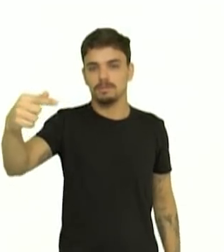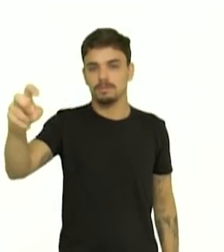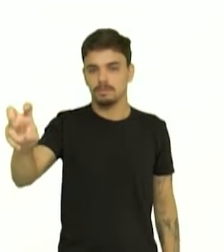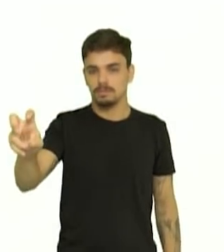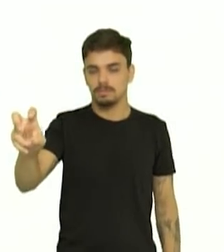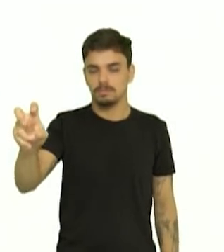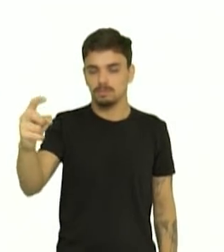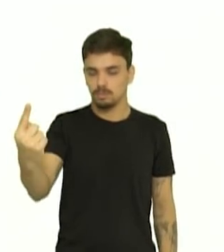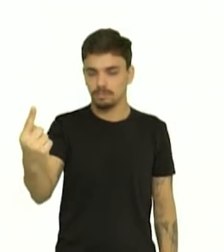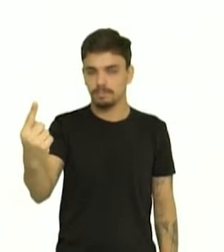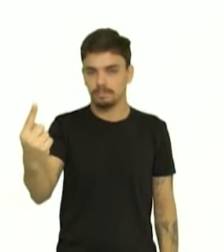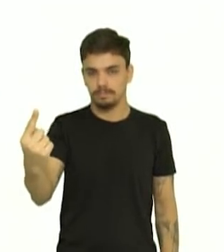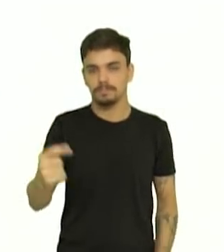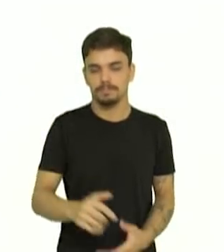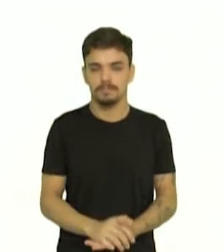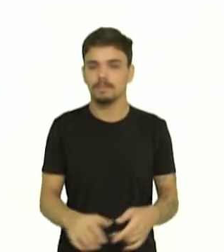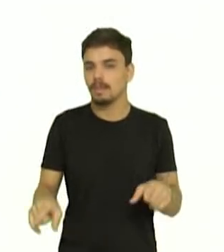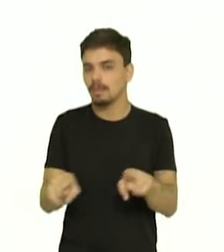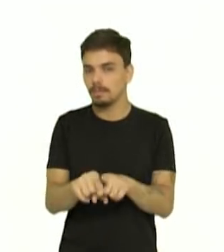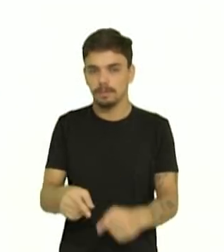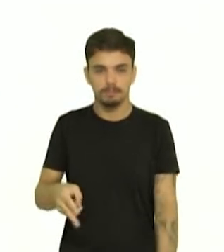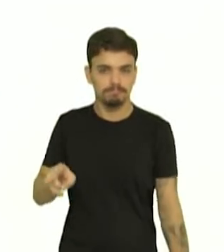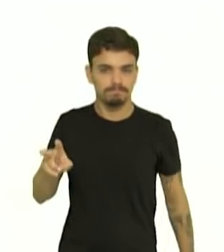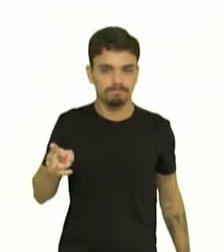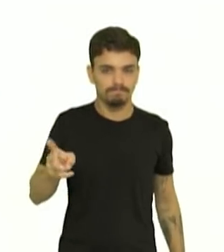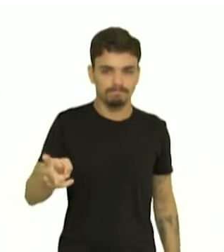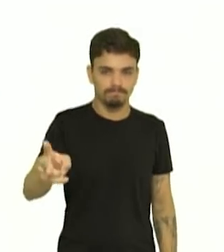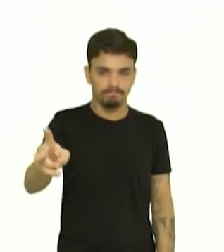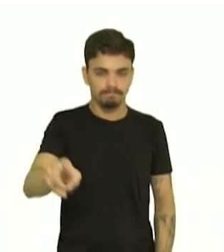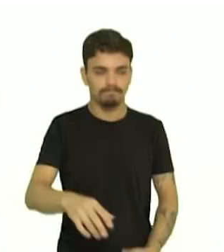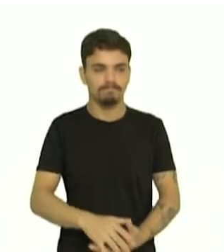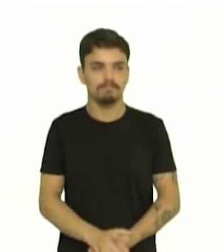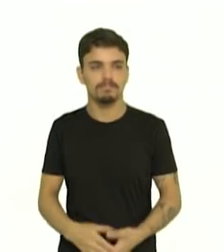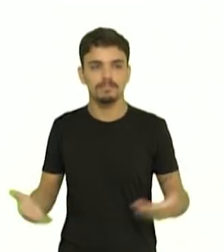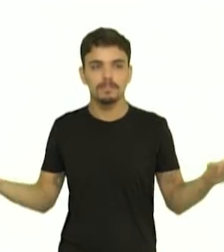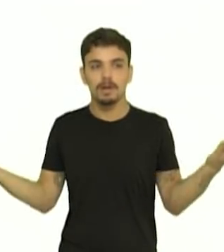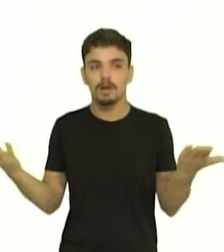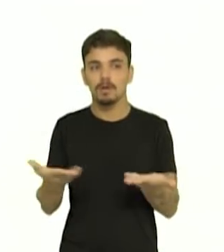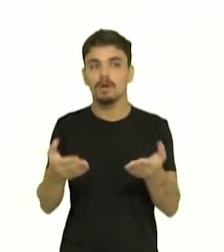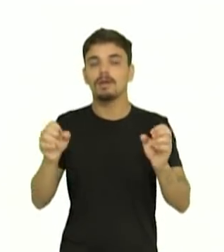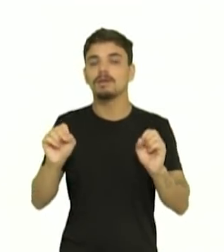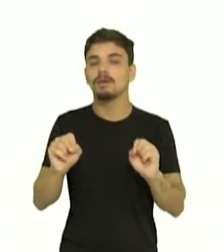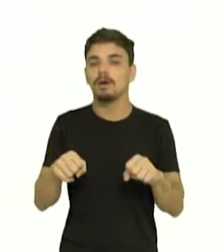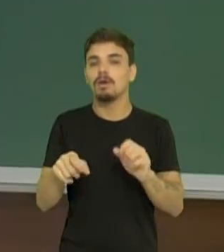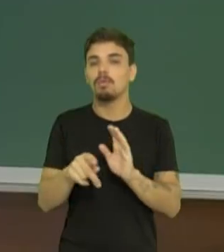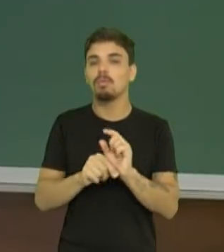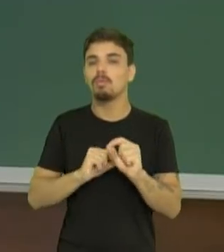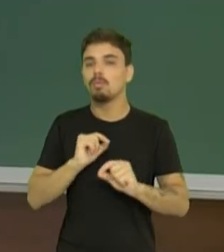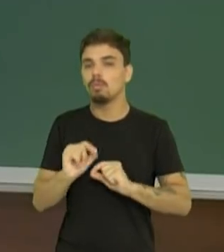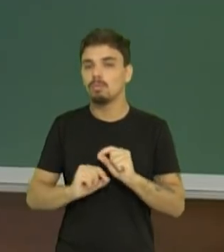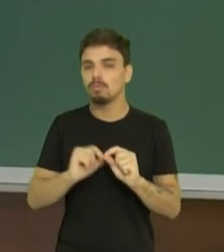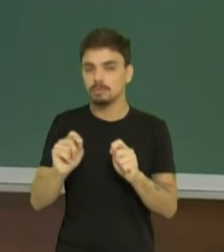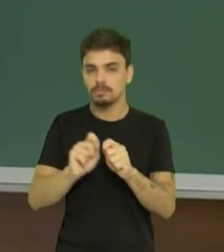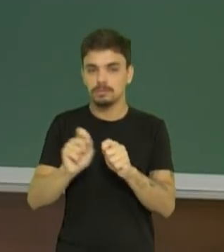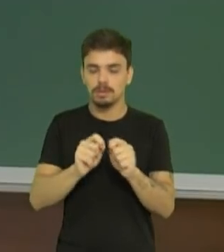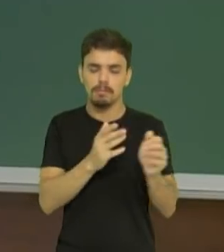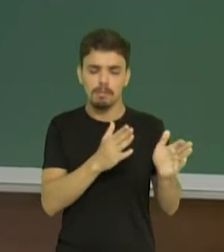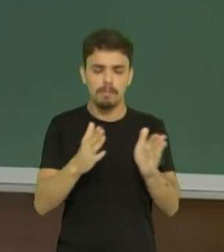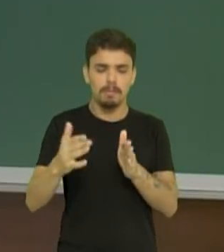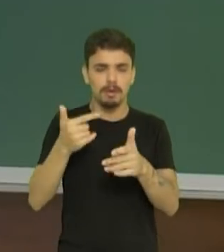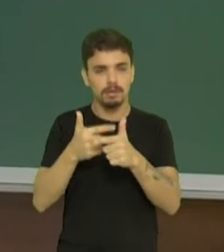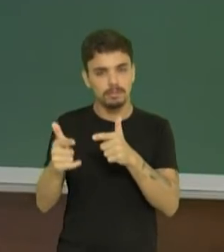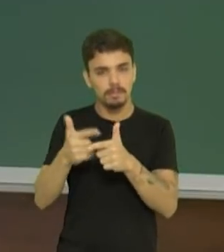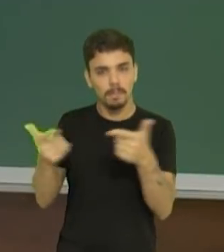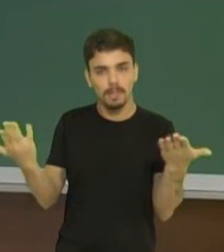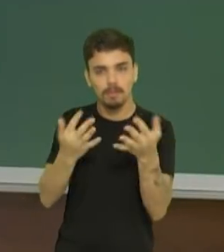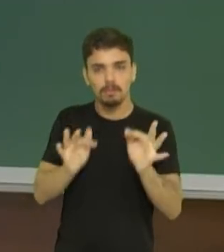0,571, também infinito, tá? Agora sim é que a gente vai fazer aqui, então você fez todo o processo de divisão e agora a gente